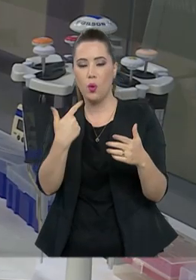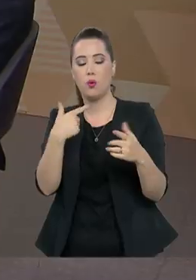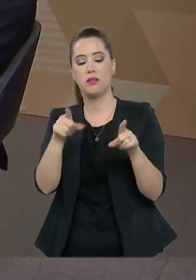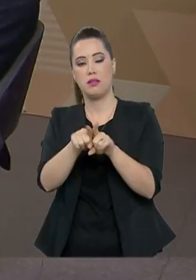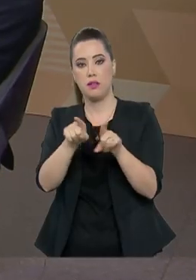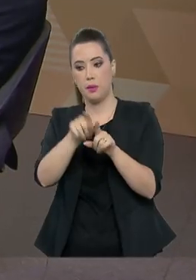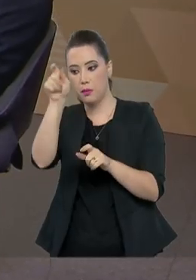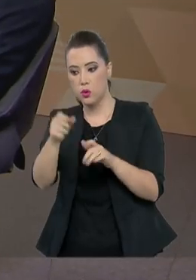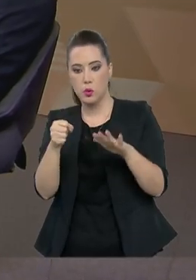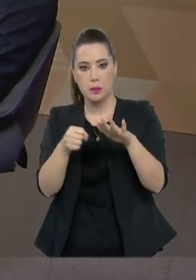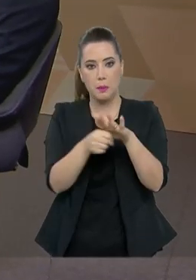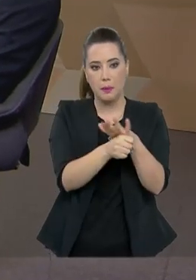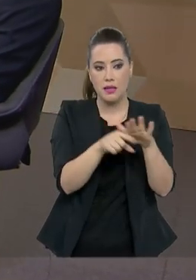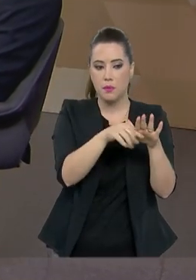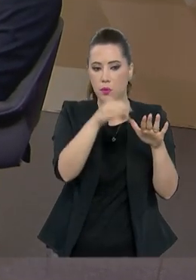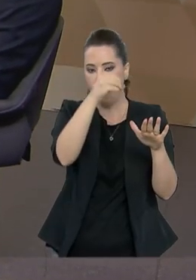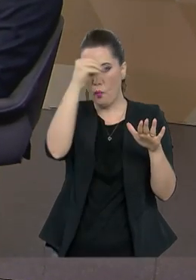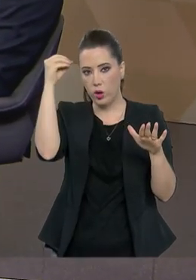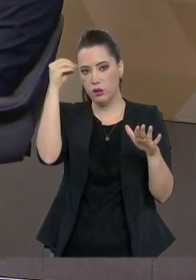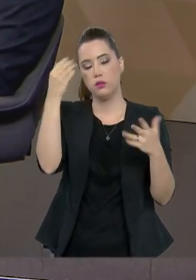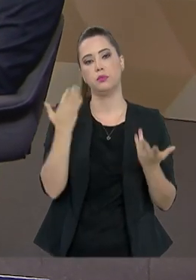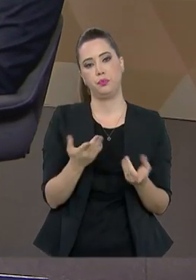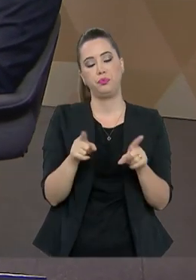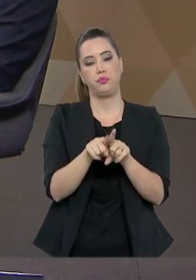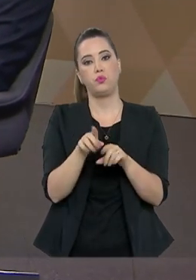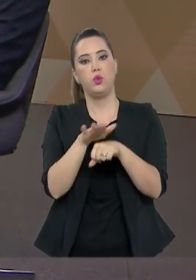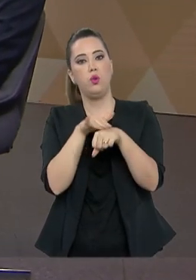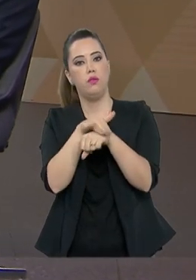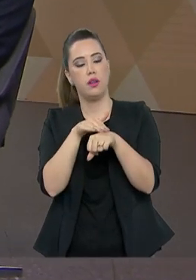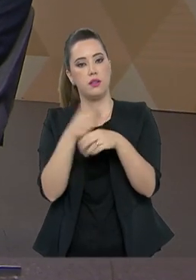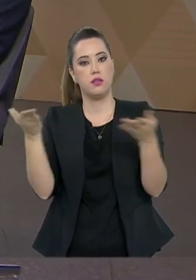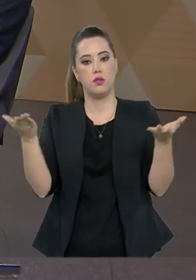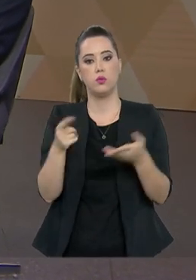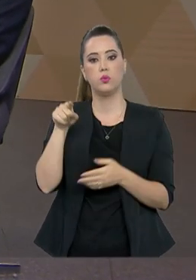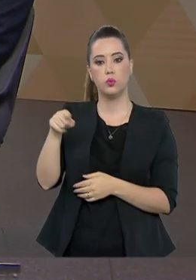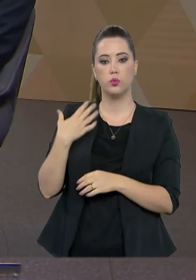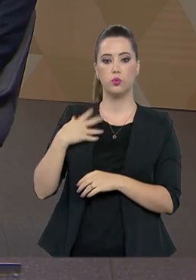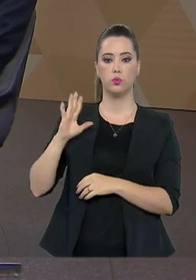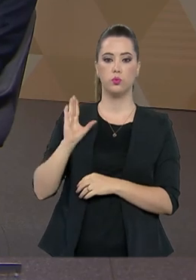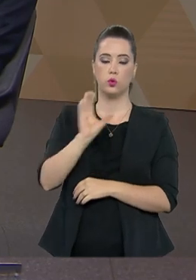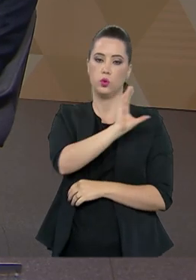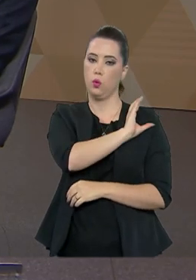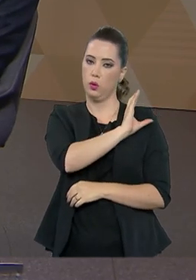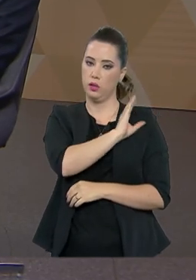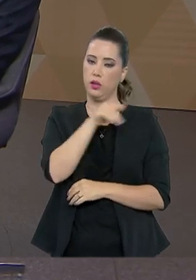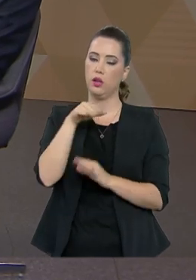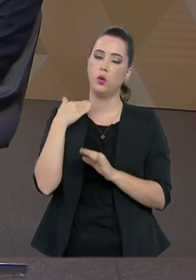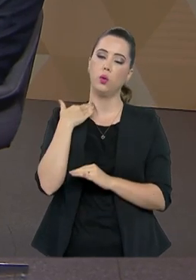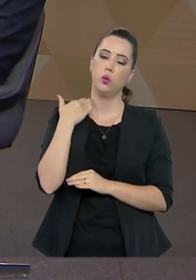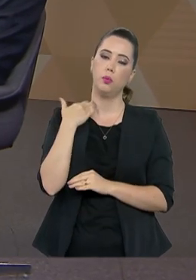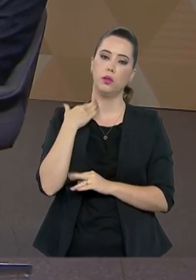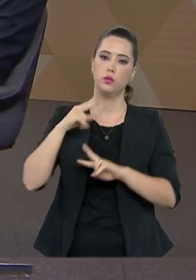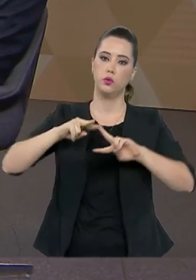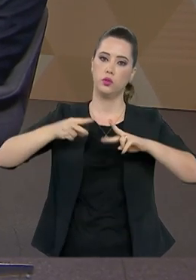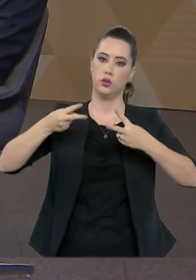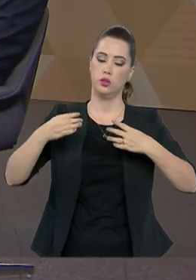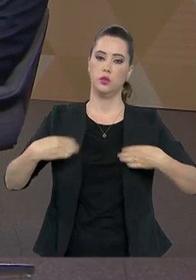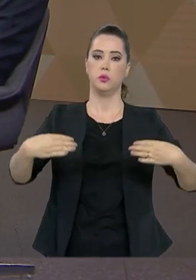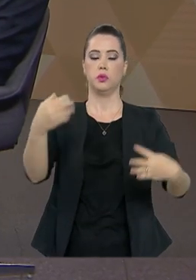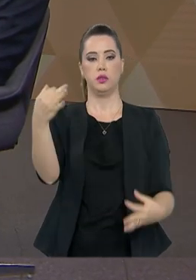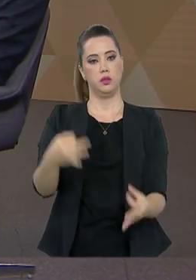acusados. E quem conversa hoje aqui comigo é o coordenador da rede integrada de bancos de perfis genéticos do Ministério da Justiça